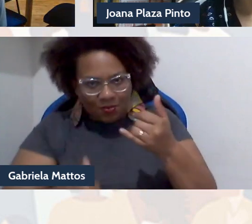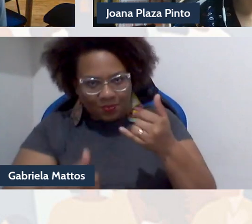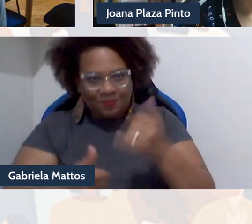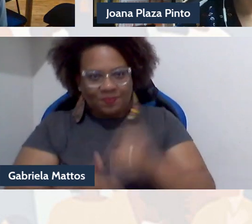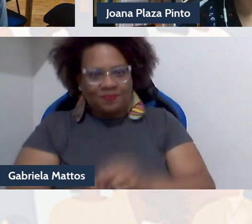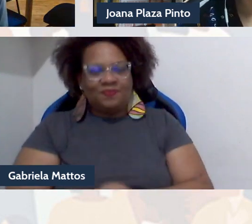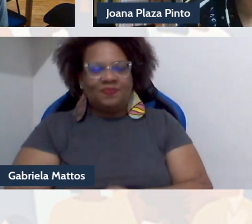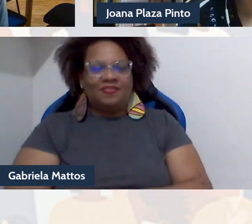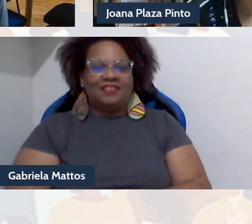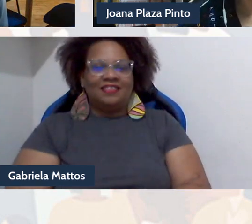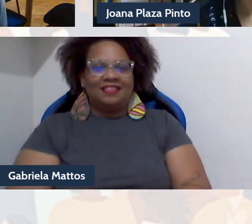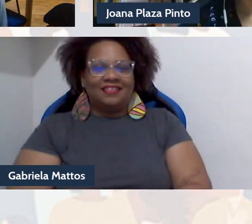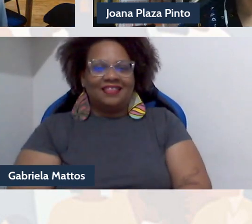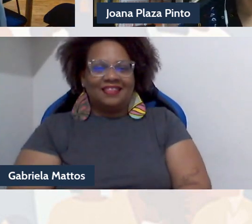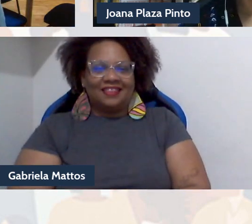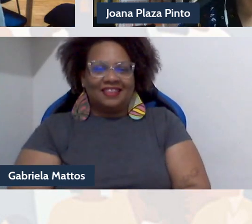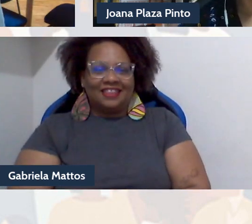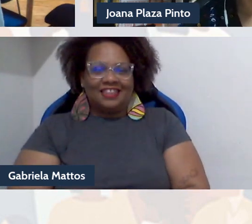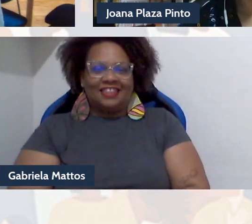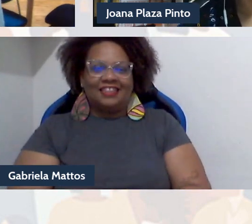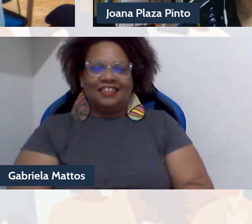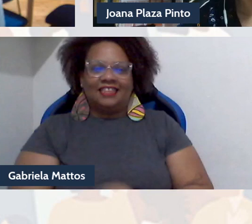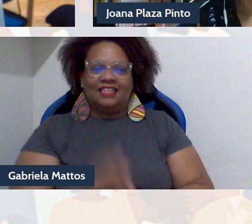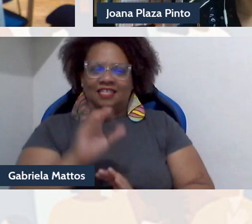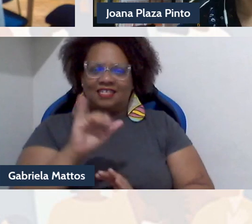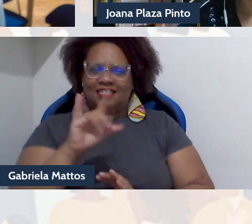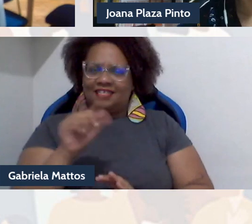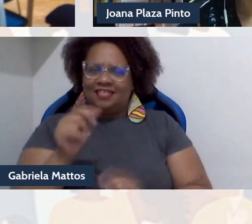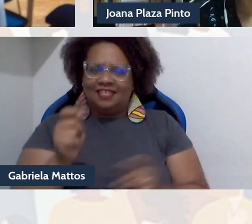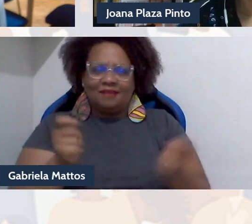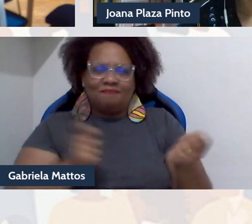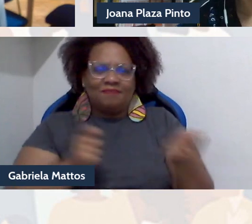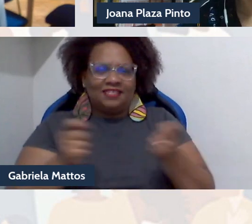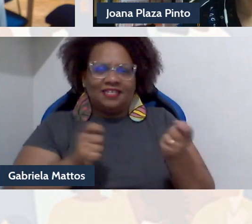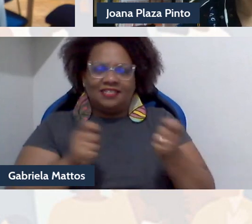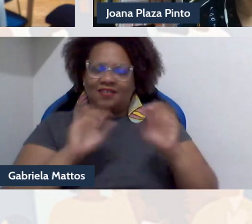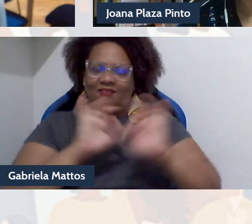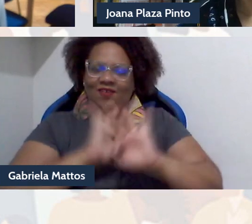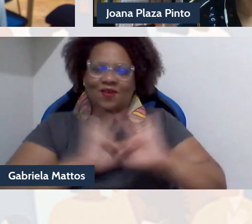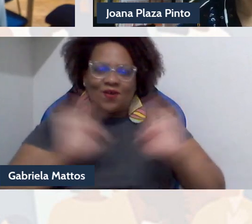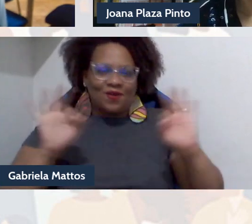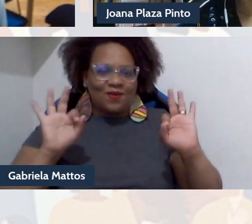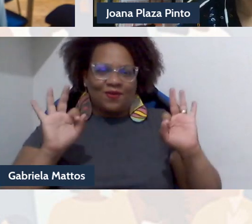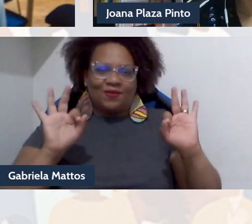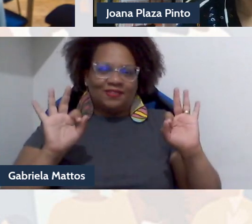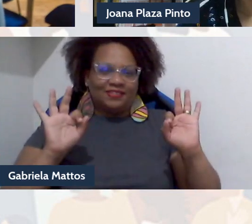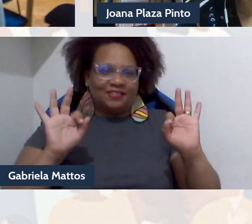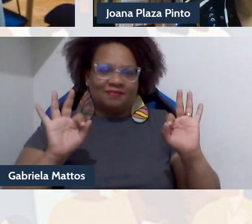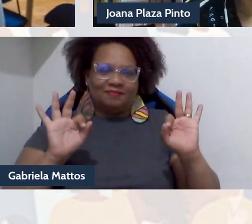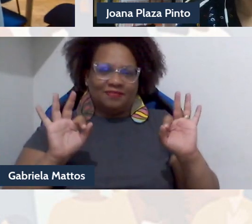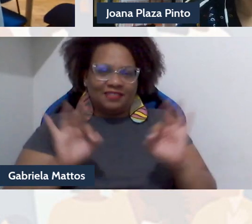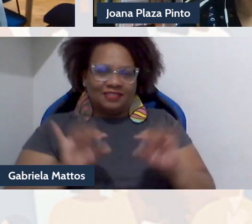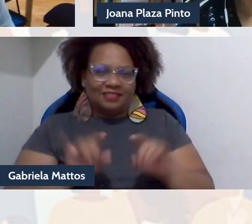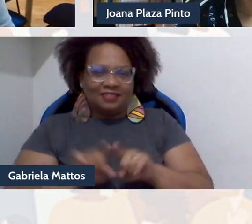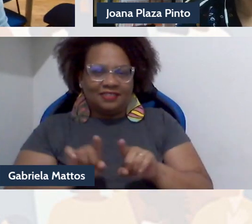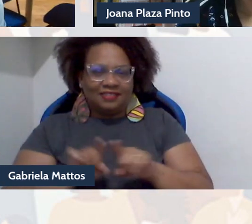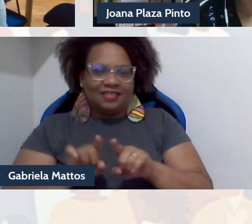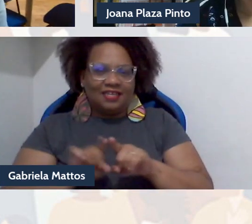sua moderação também, Cida, foi ótima, né? A, a interpretação,